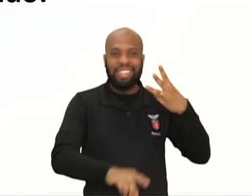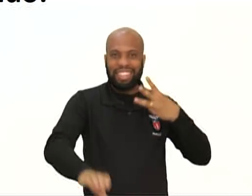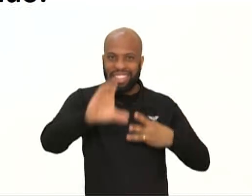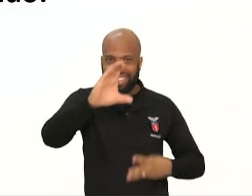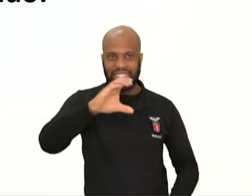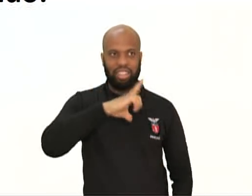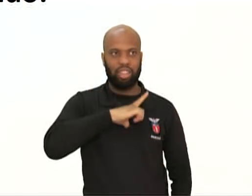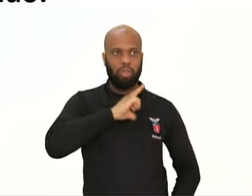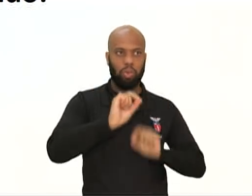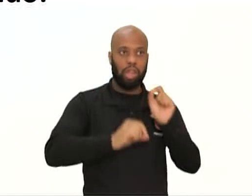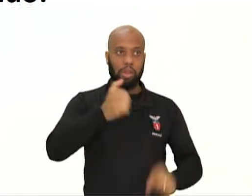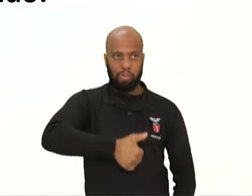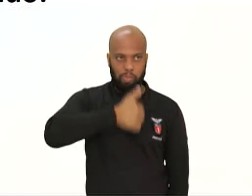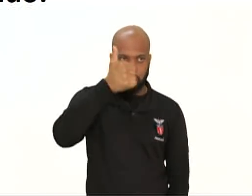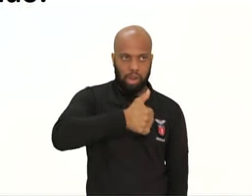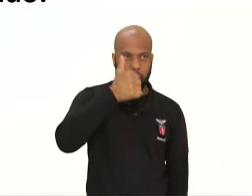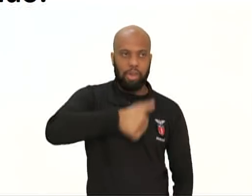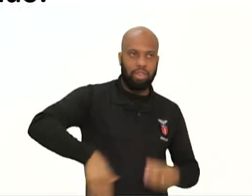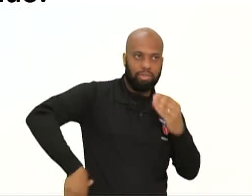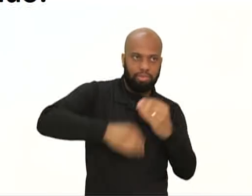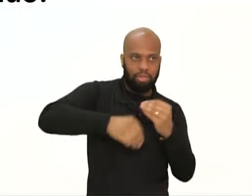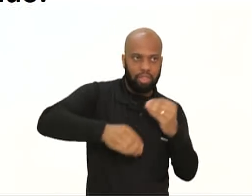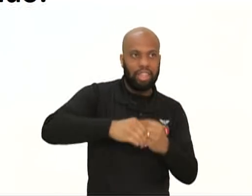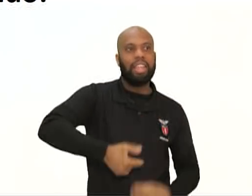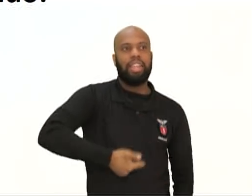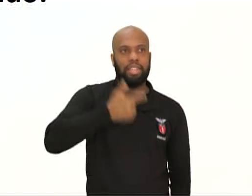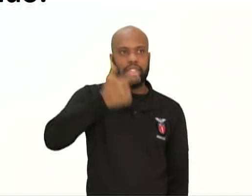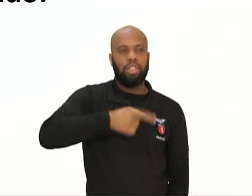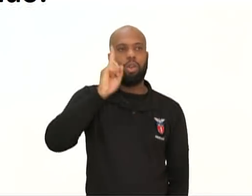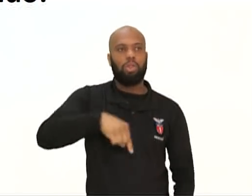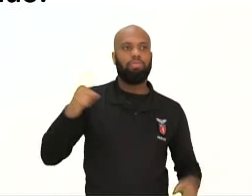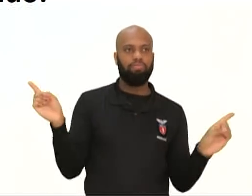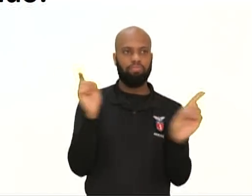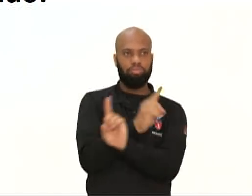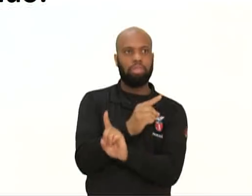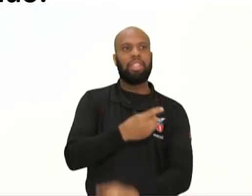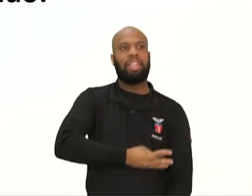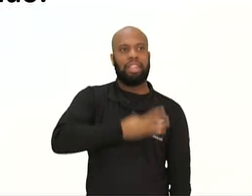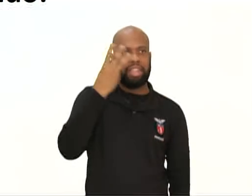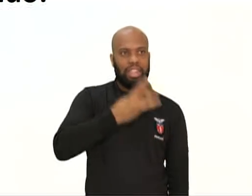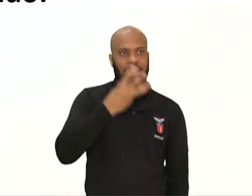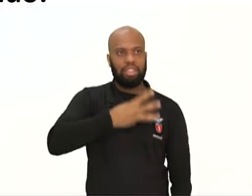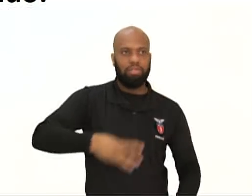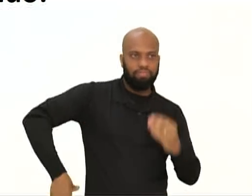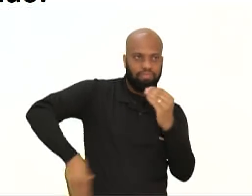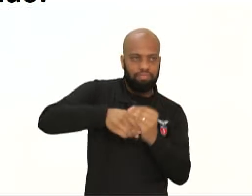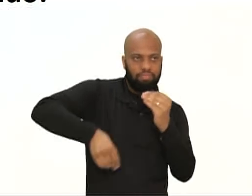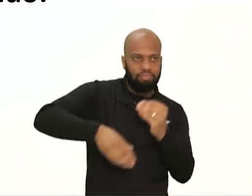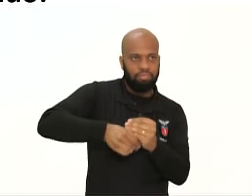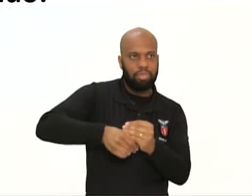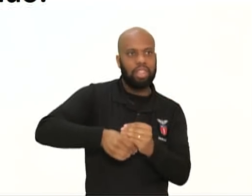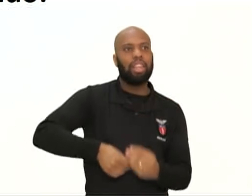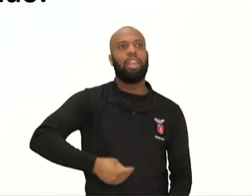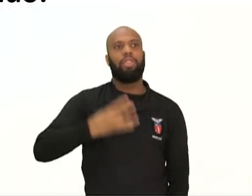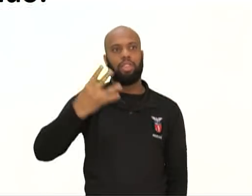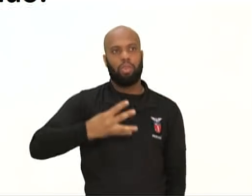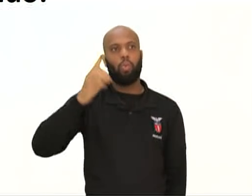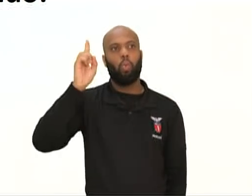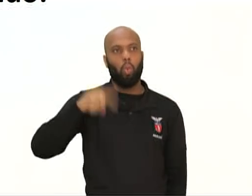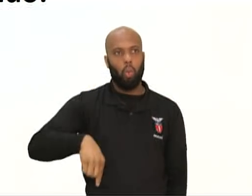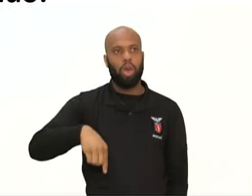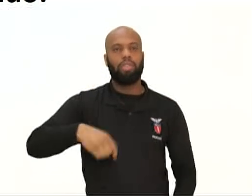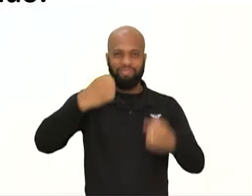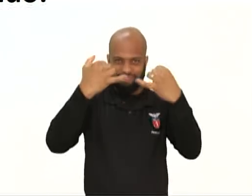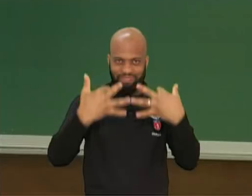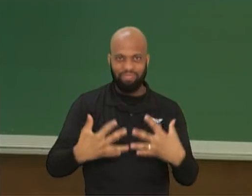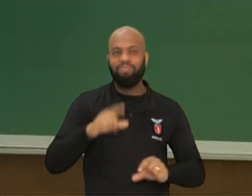nós temos a primeira como adição, a segunda como oposição, a terceira como adição e a última